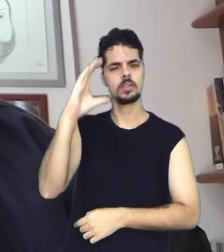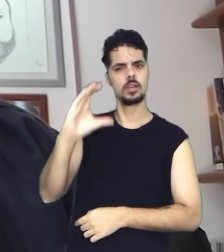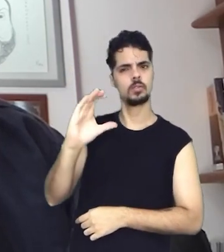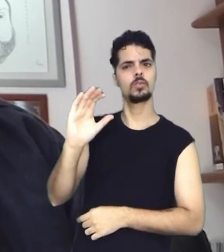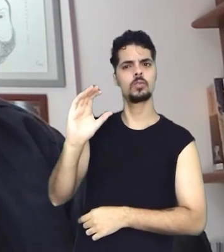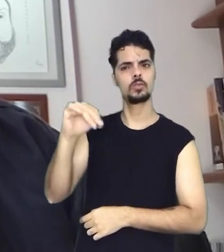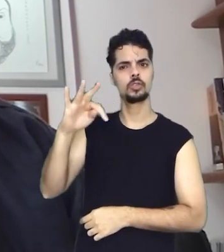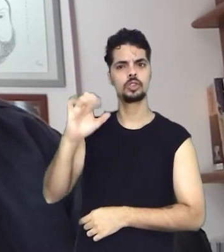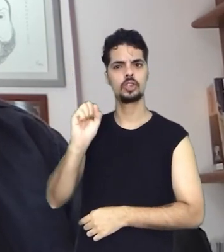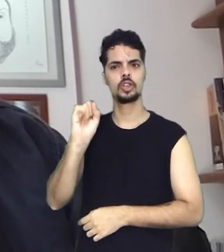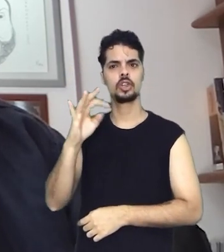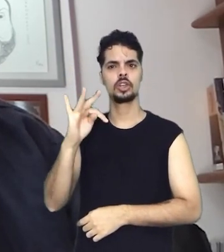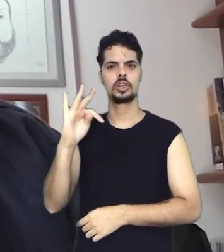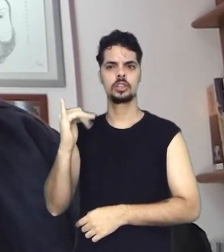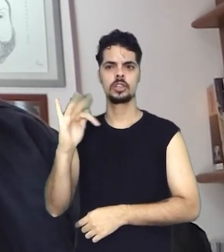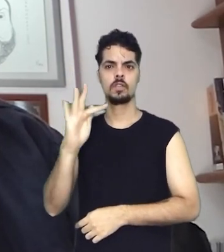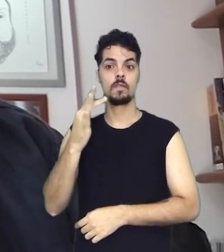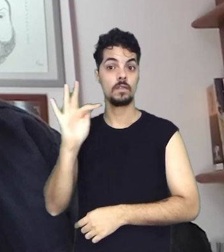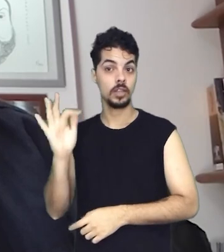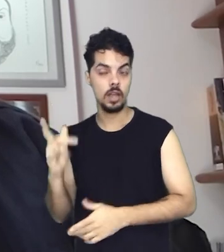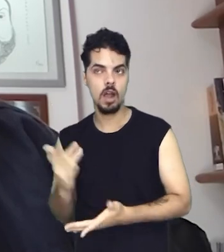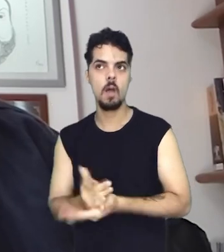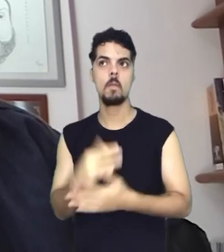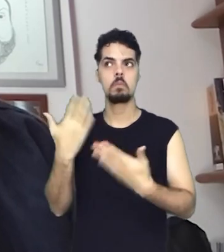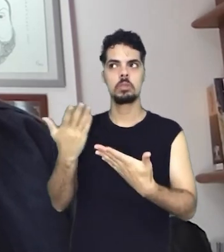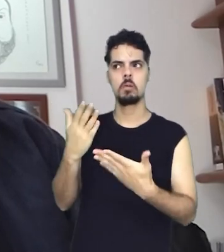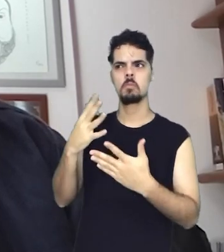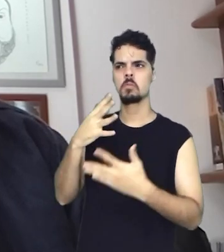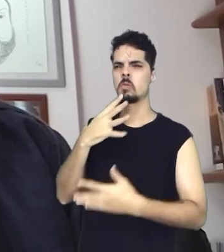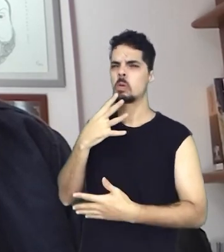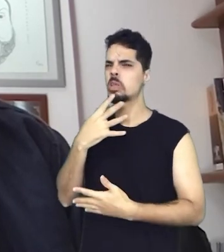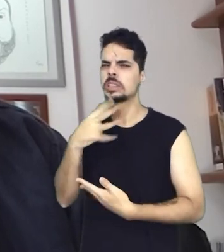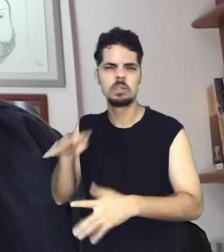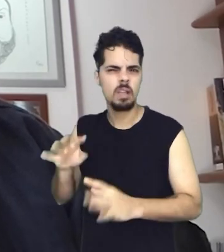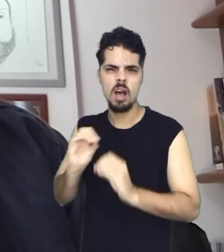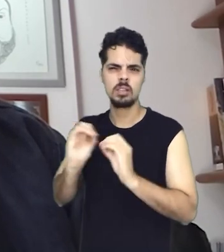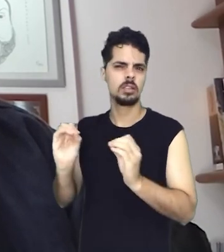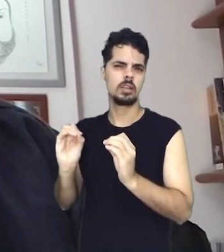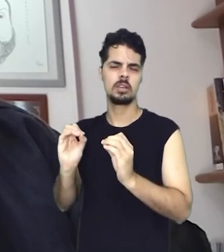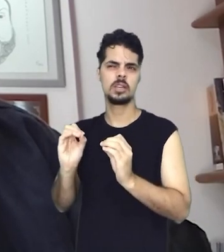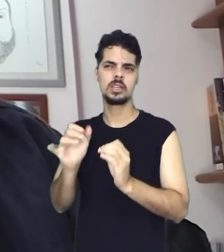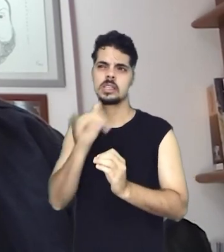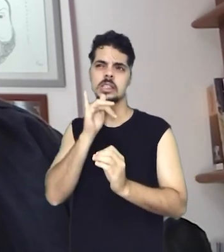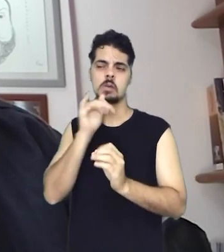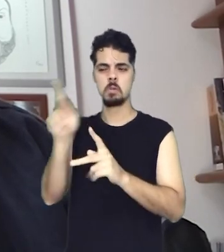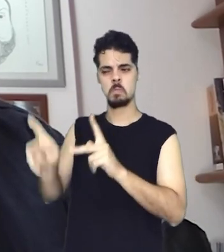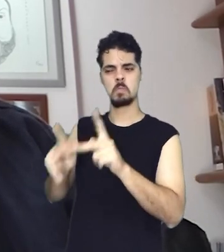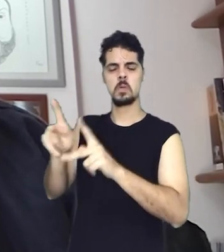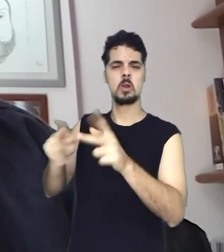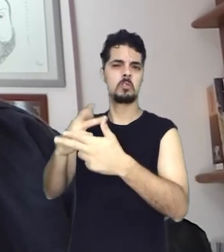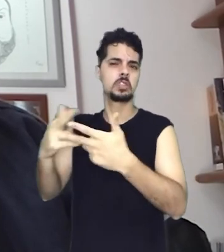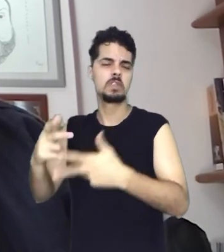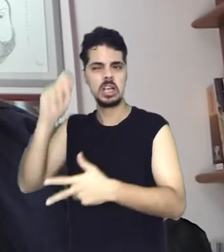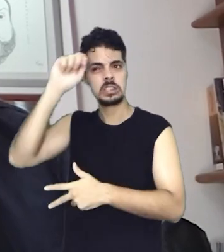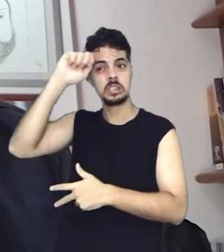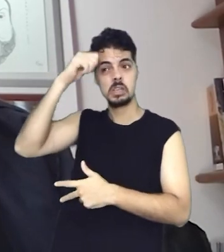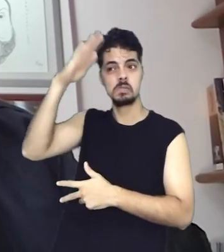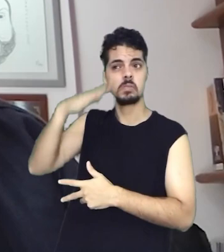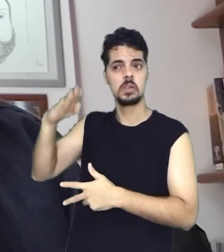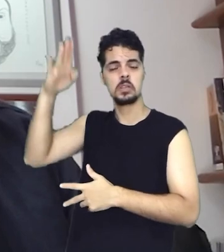a gente sabe que a Constituição de 1824 não levou em consideração